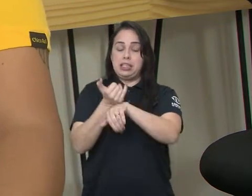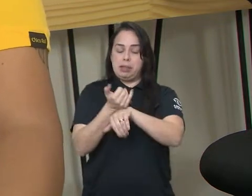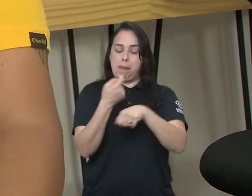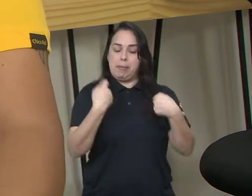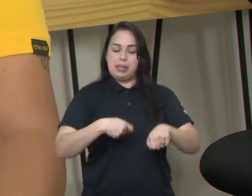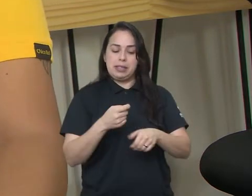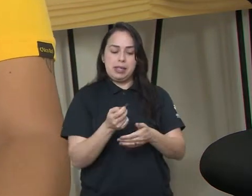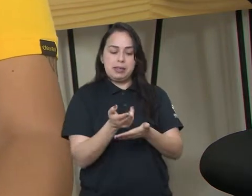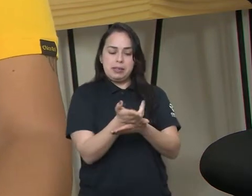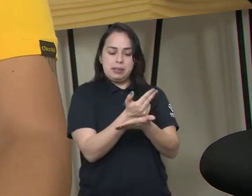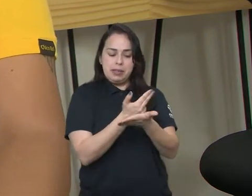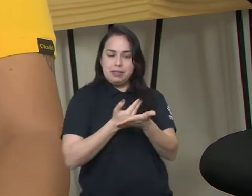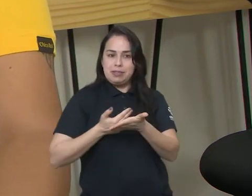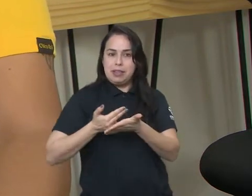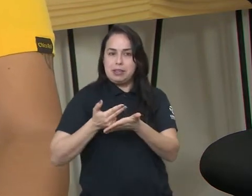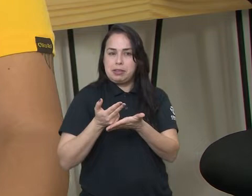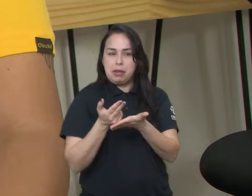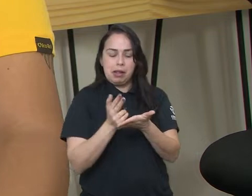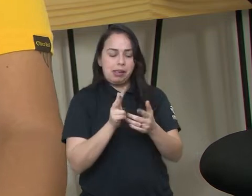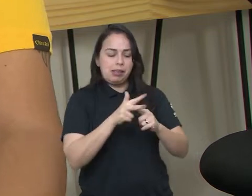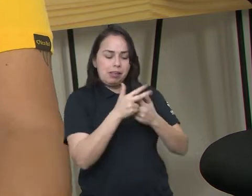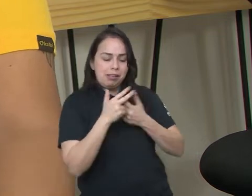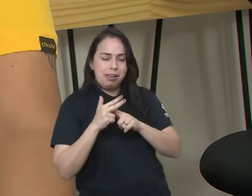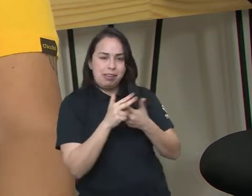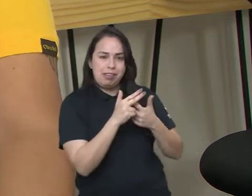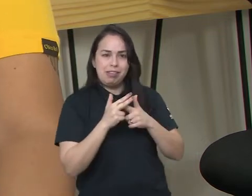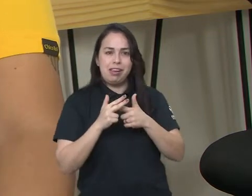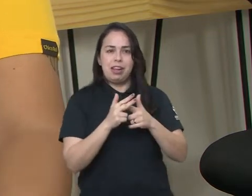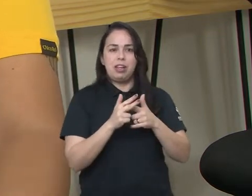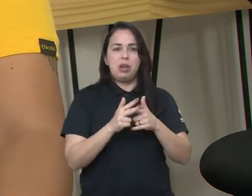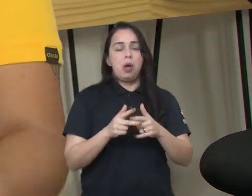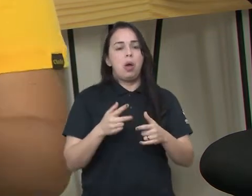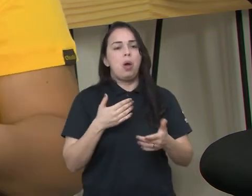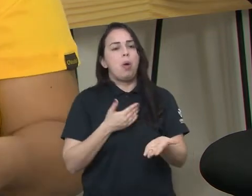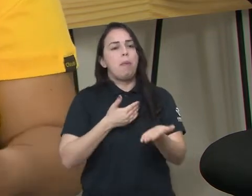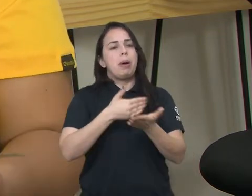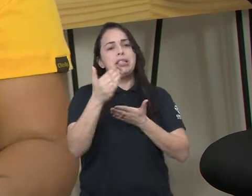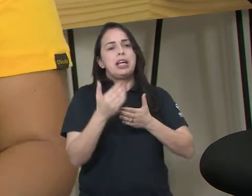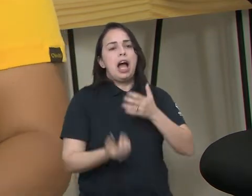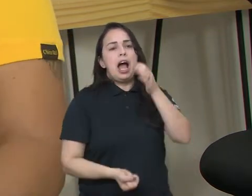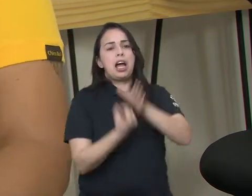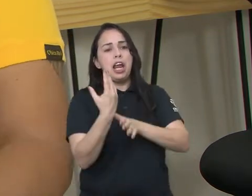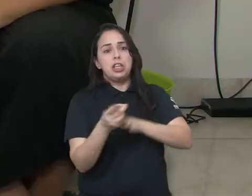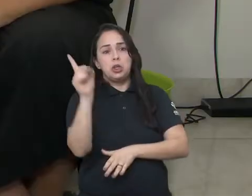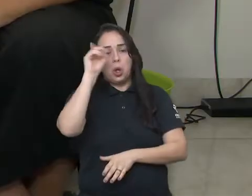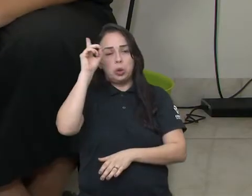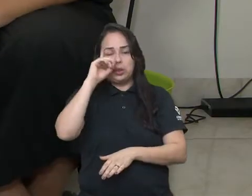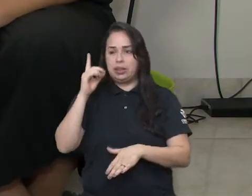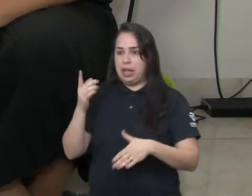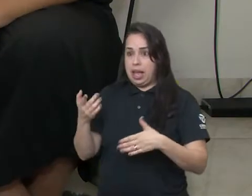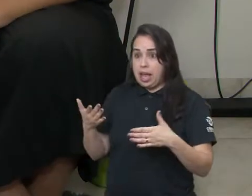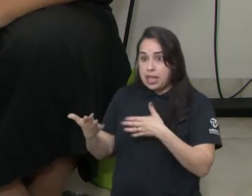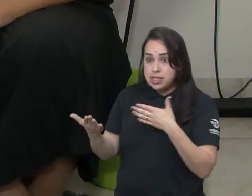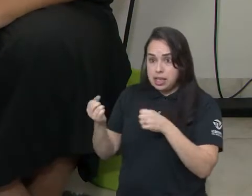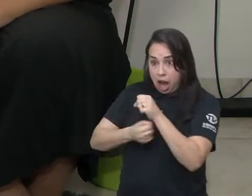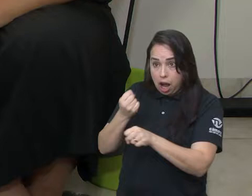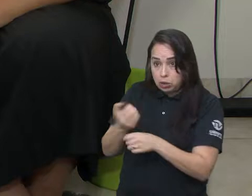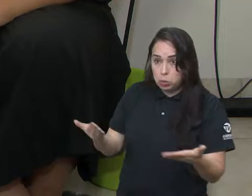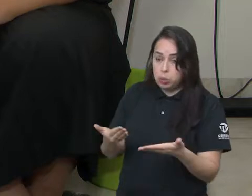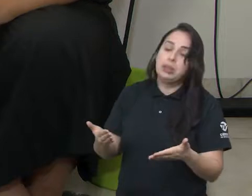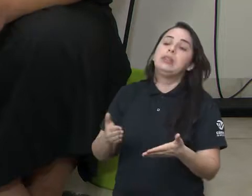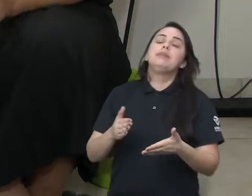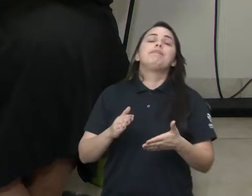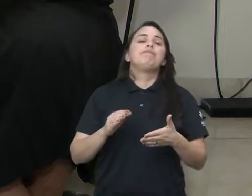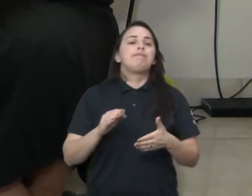melhorar a minha performance, né? Tipo, eu não tava fazendo mais nada e tal, eu comecei a criar todos os dias. Mas isso esse ano? Esse